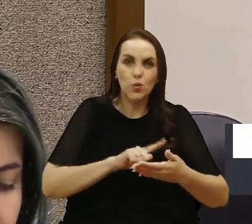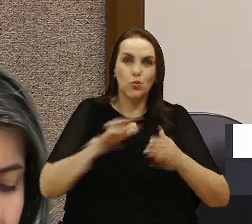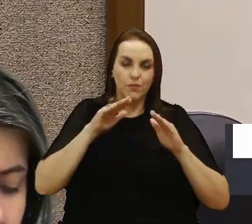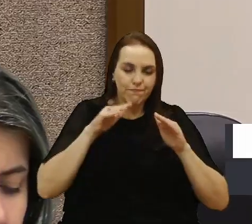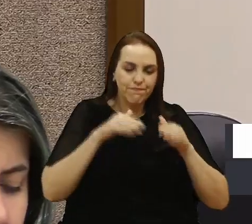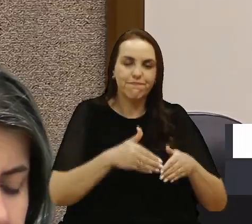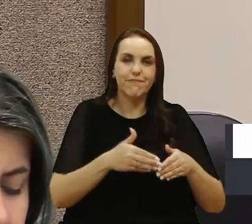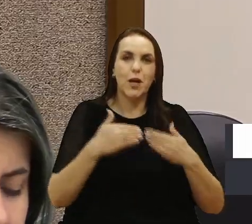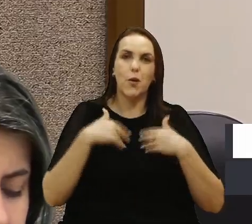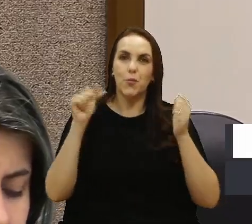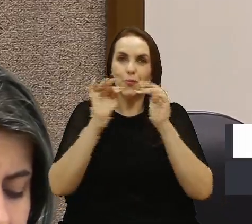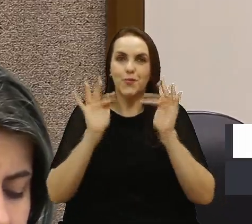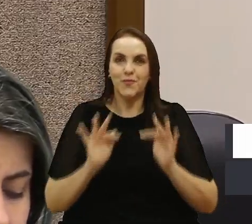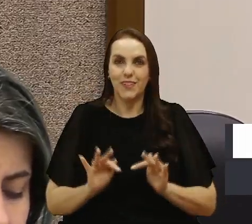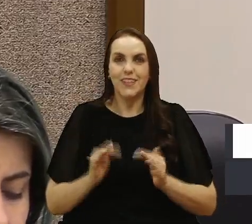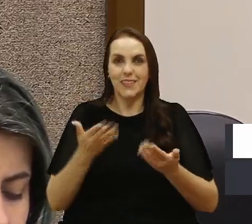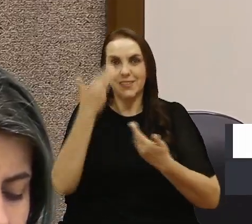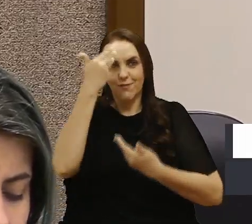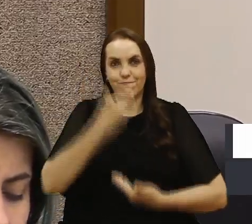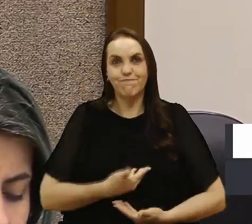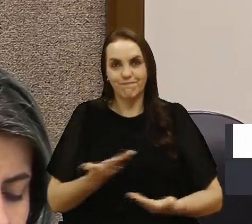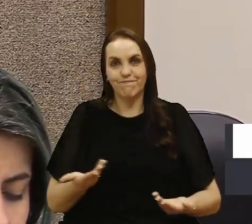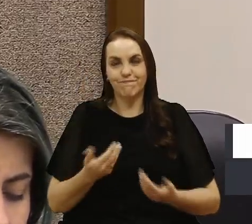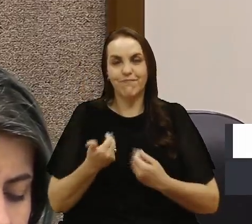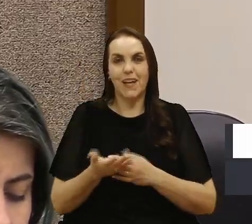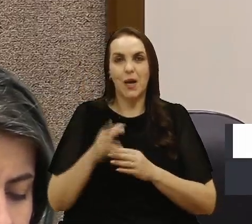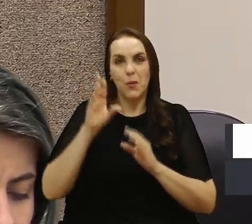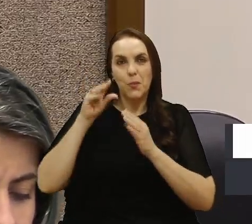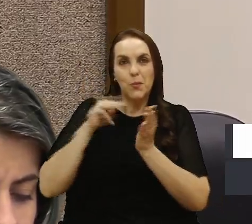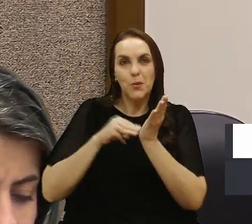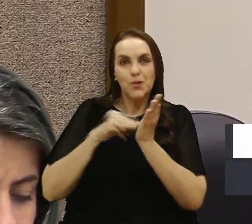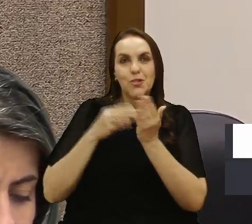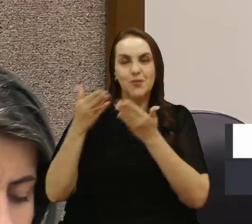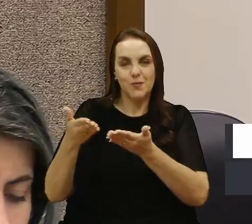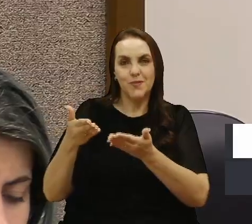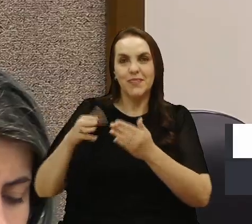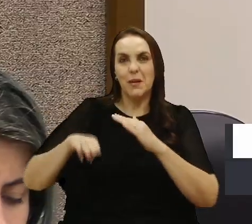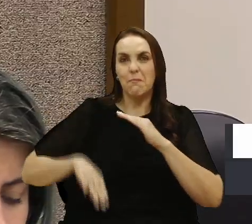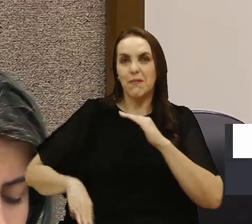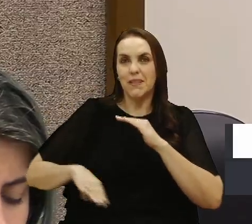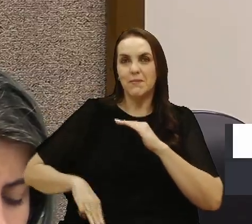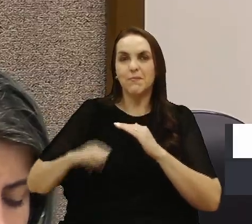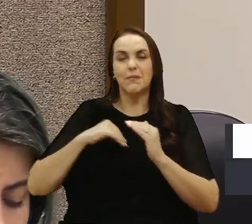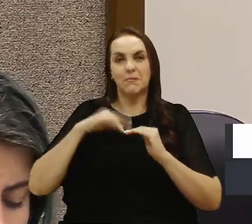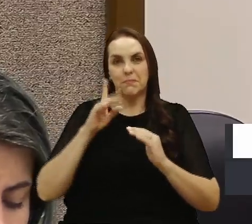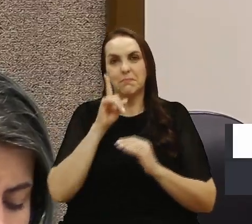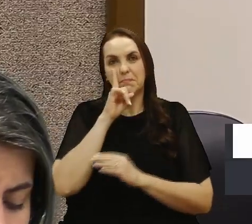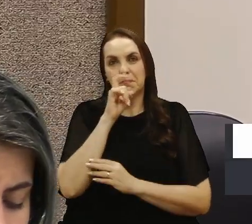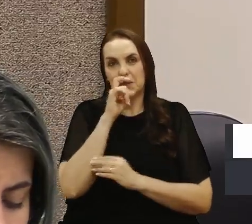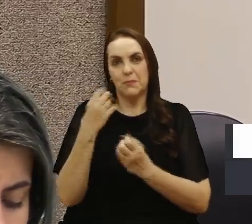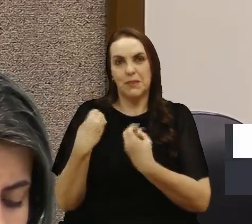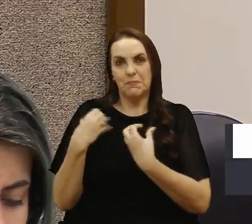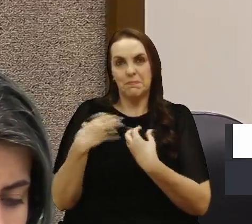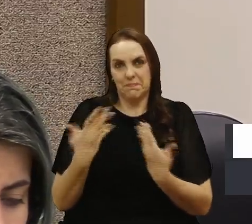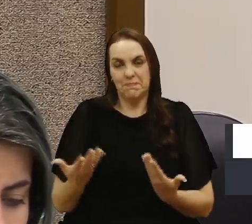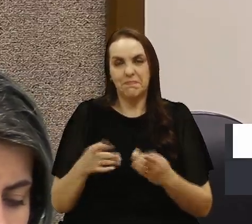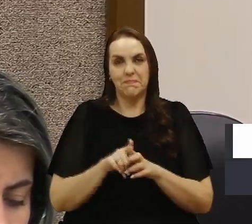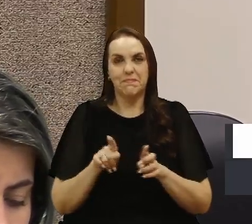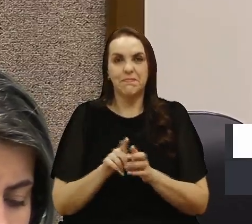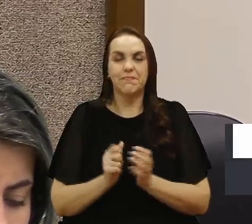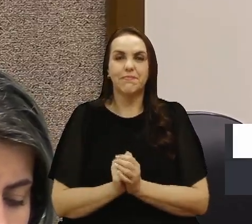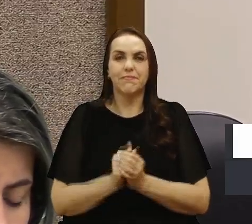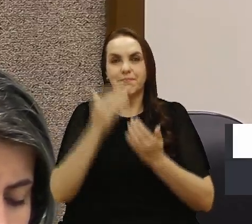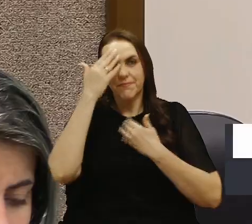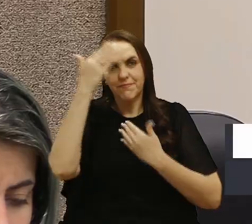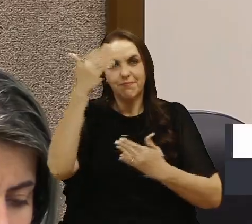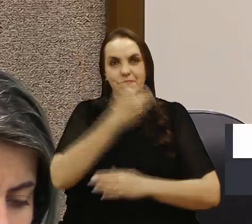fui muito feliz e sou o que sou, em parcela, em razão do Madre Milda e dos meus pais. Então, um agradecimento público e, mais do que isso,